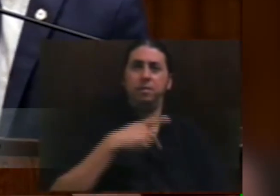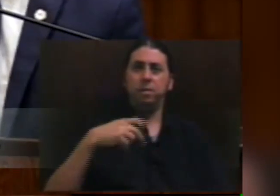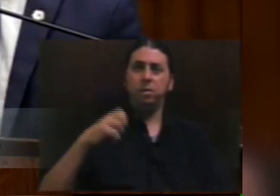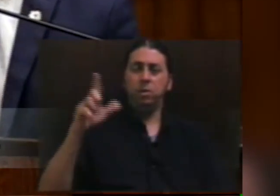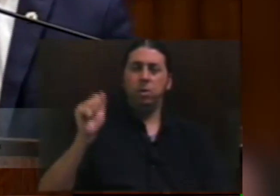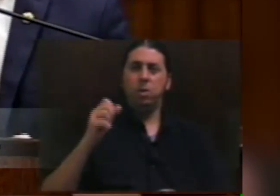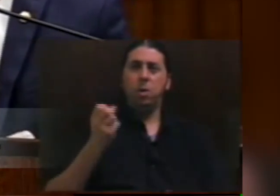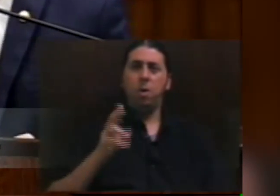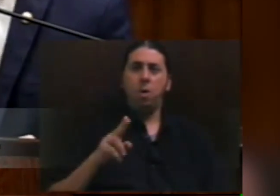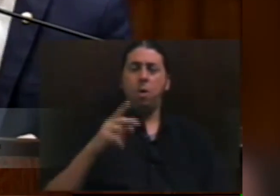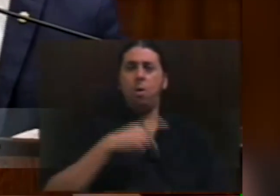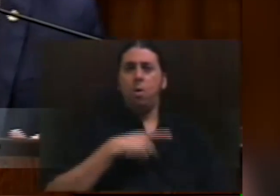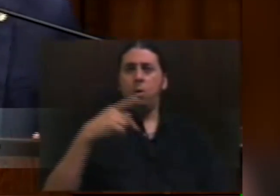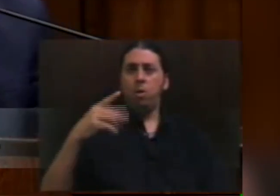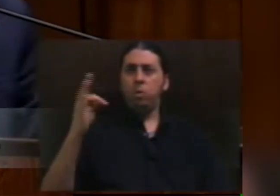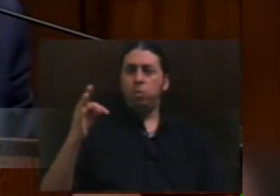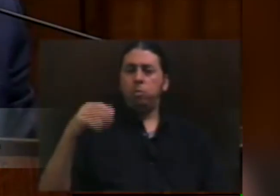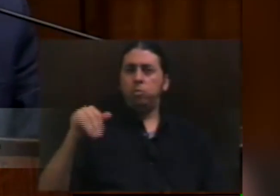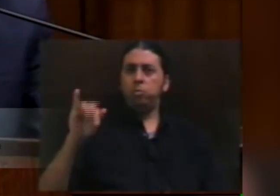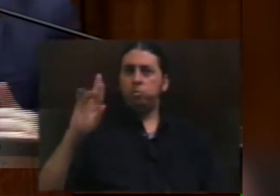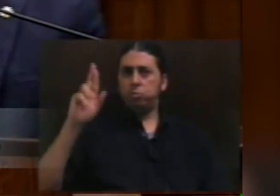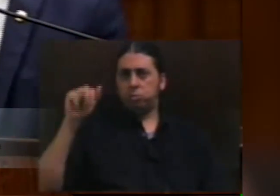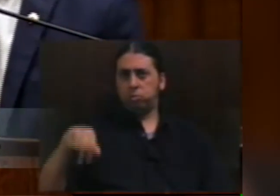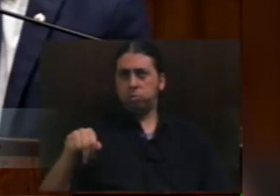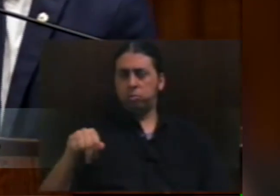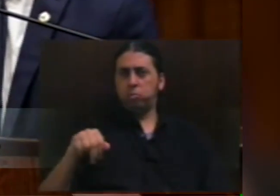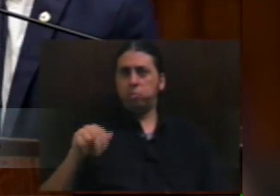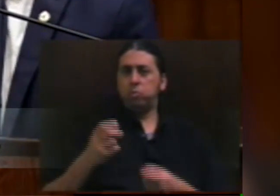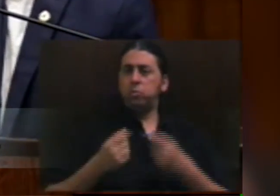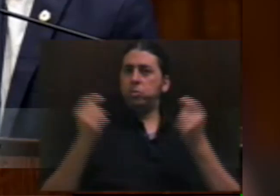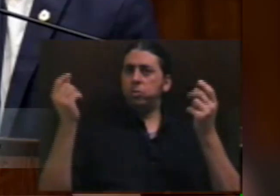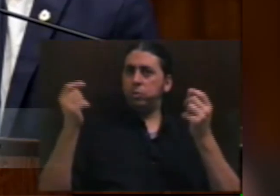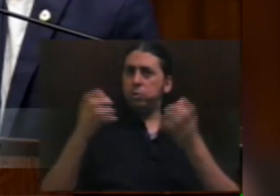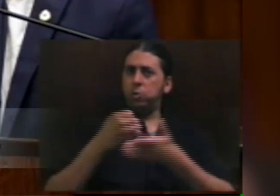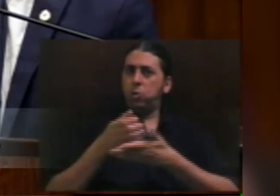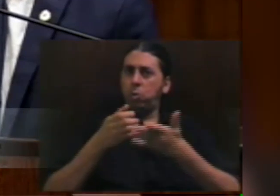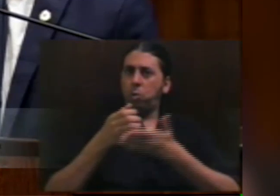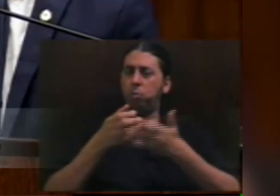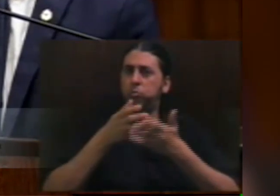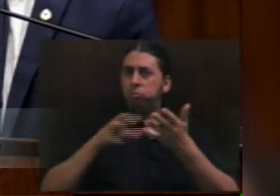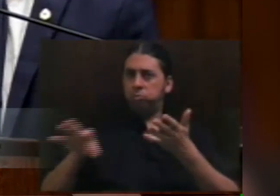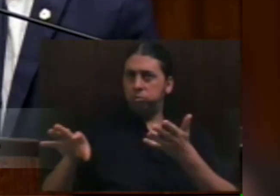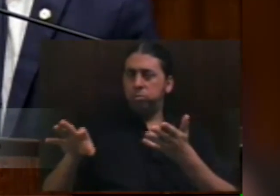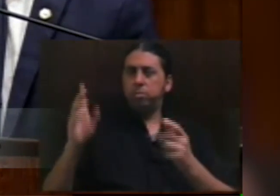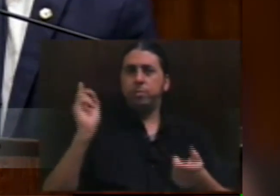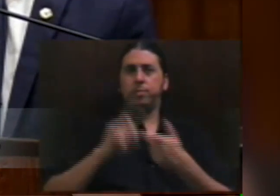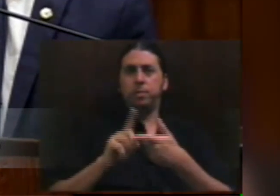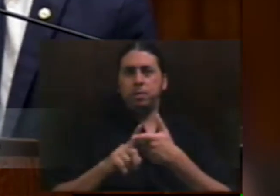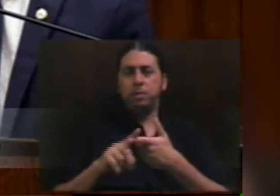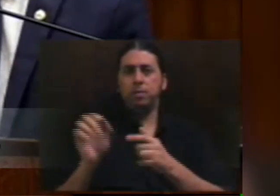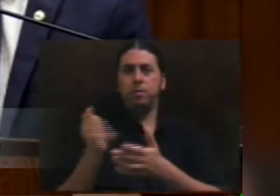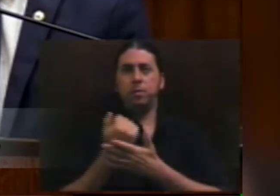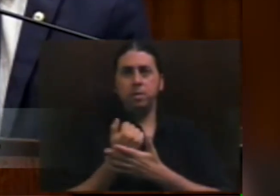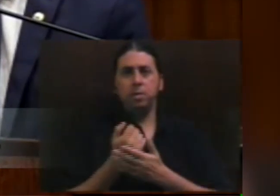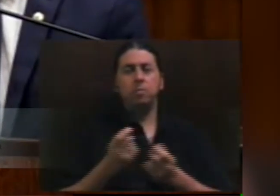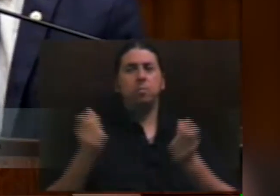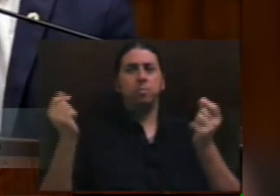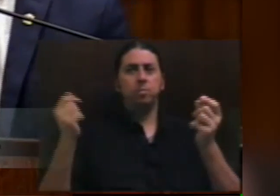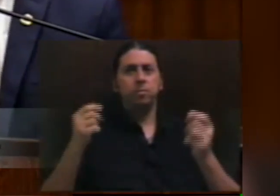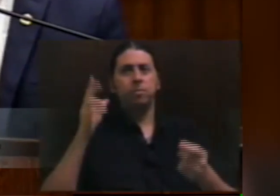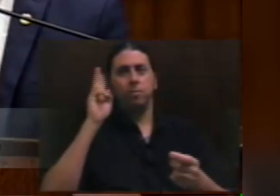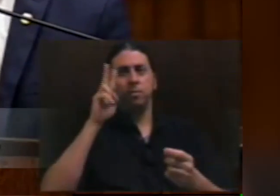da reacionária elite de esquerda. E sabe por que é uma reacionária elite de esquerda, deputado Pedro Ruas? Porque o senhor defendeu as elites quando